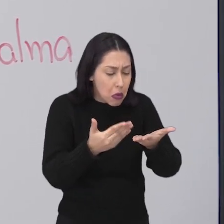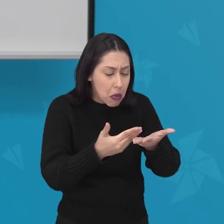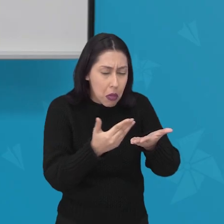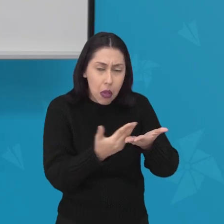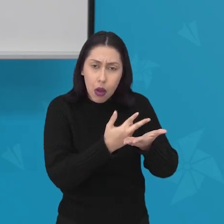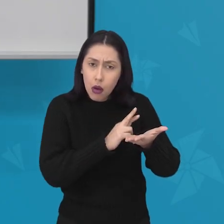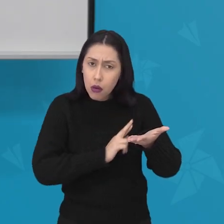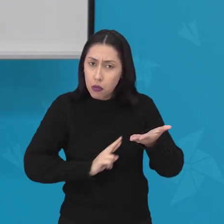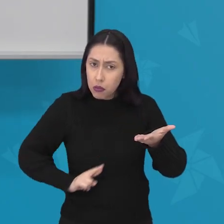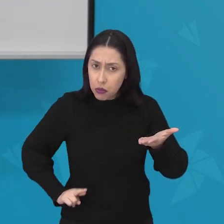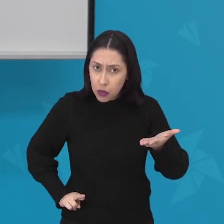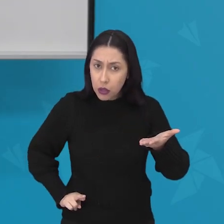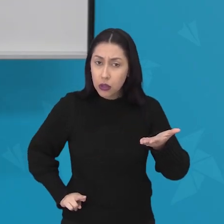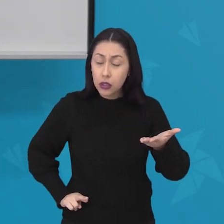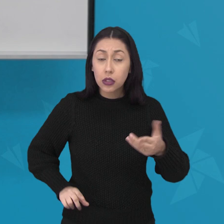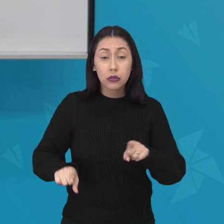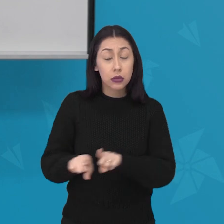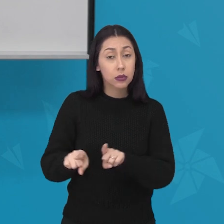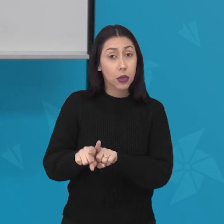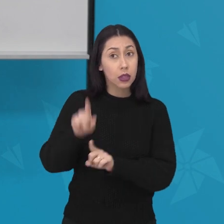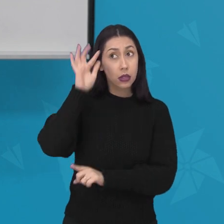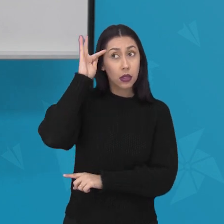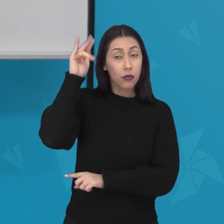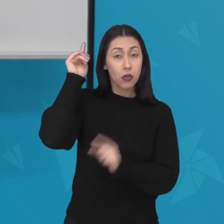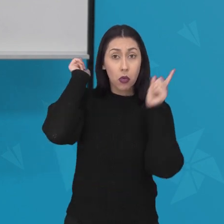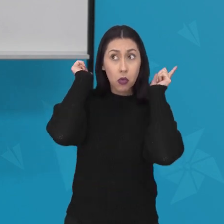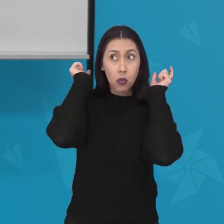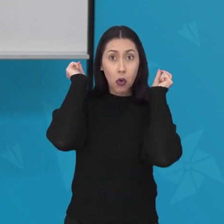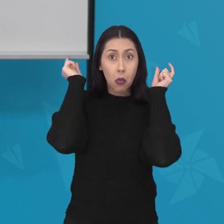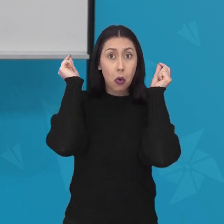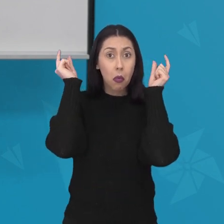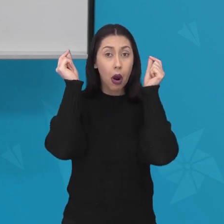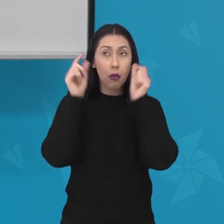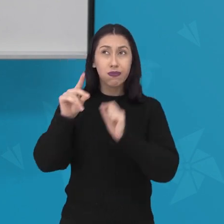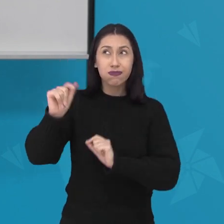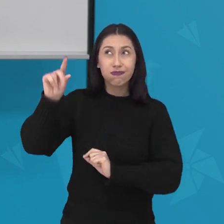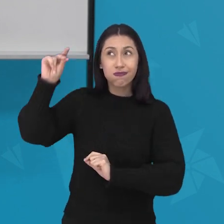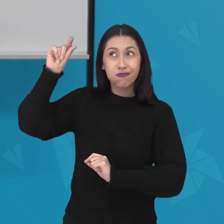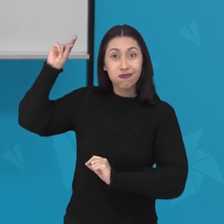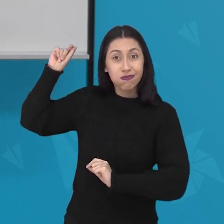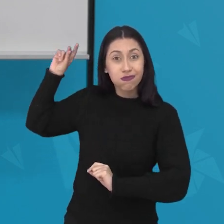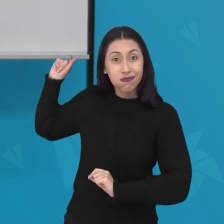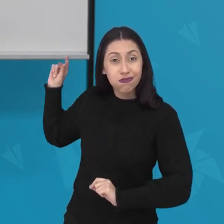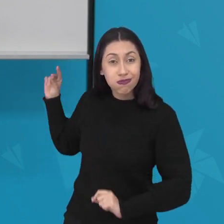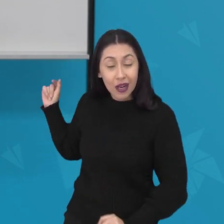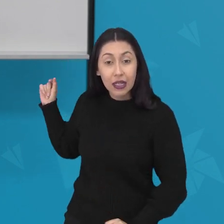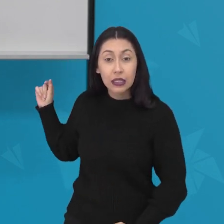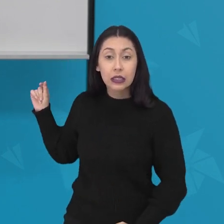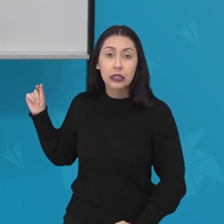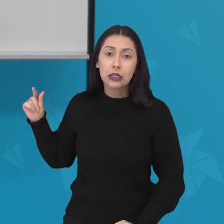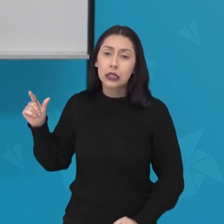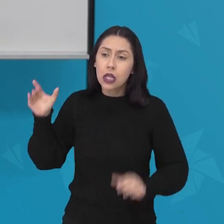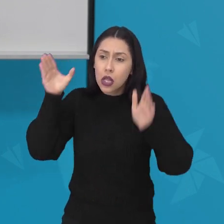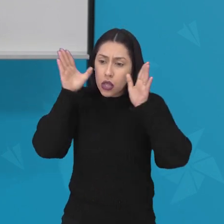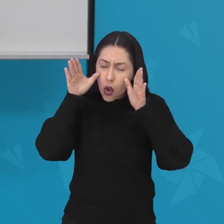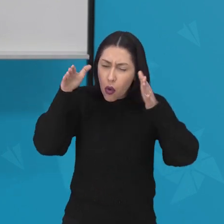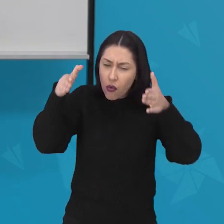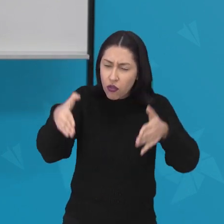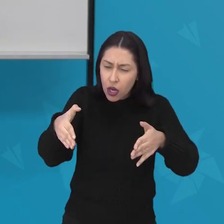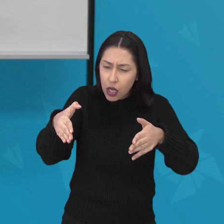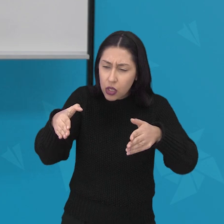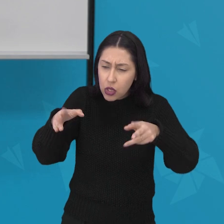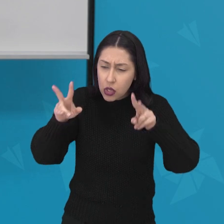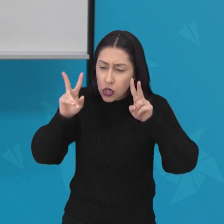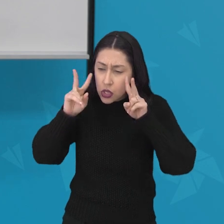e particularmente na filosofia da Grécia Antiga, nós temos uma centralidade